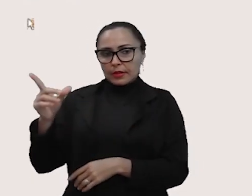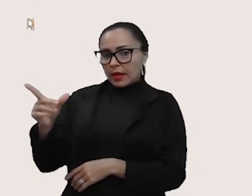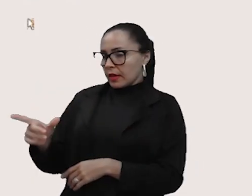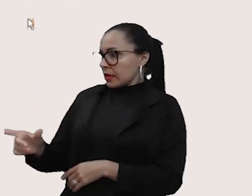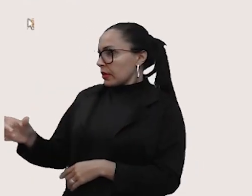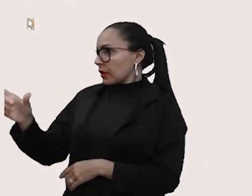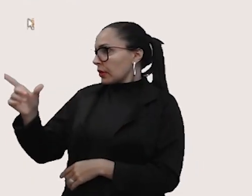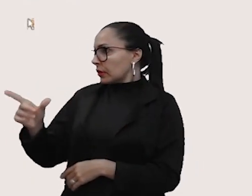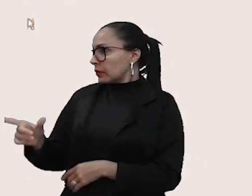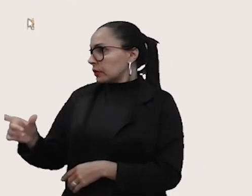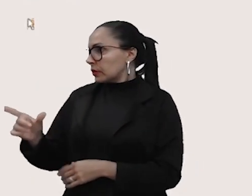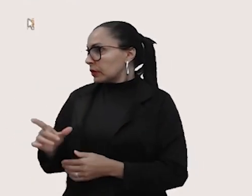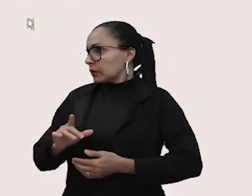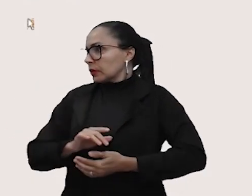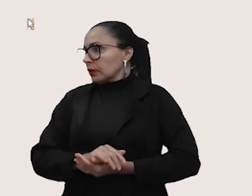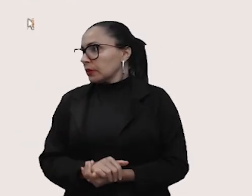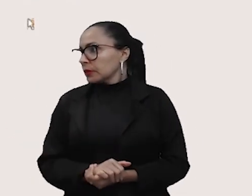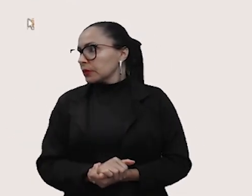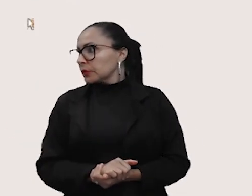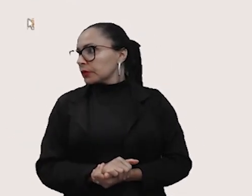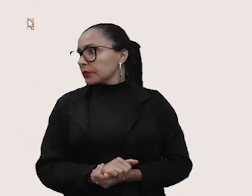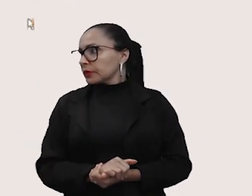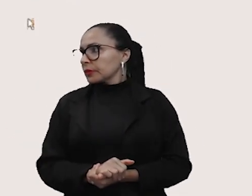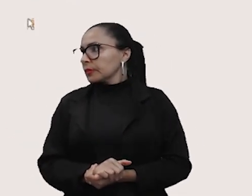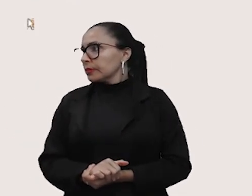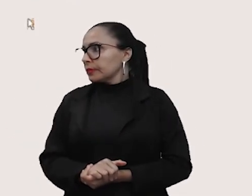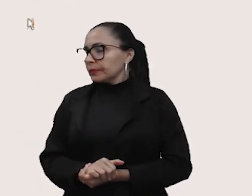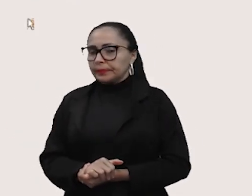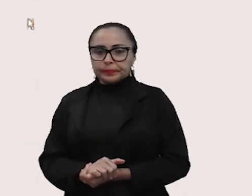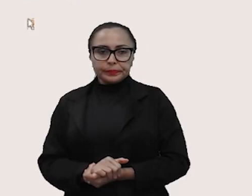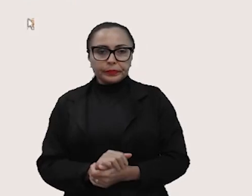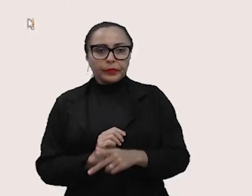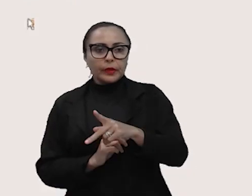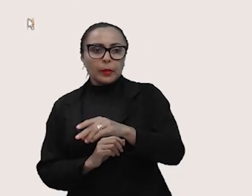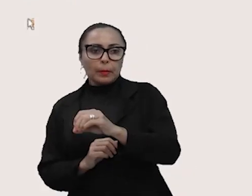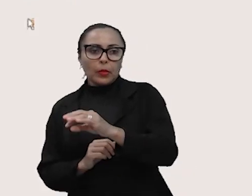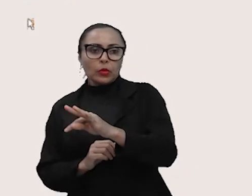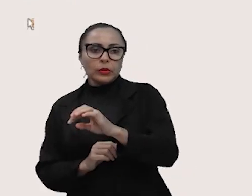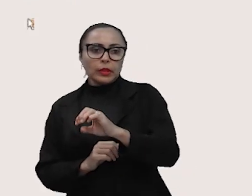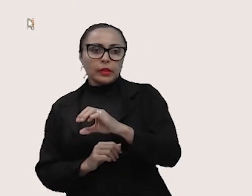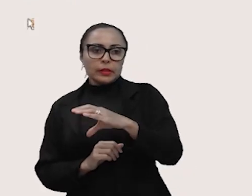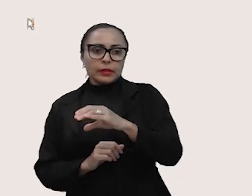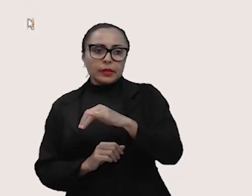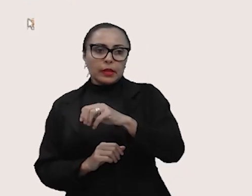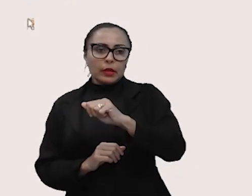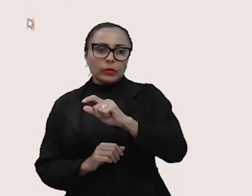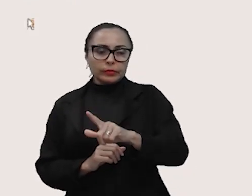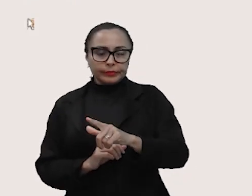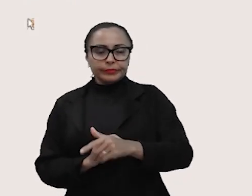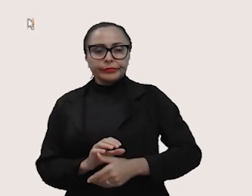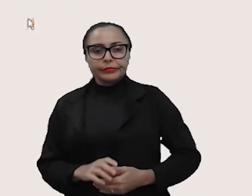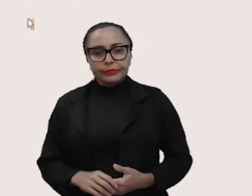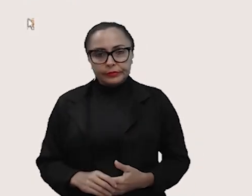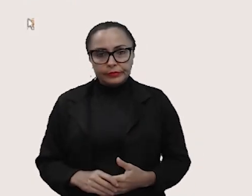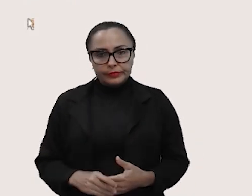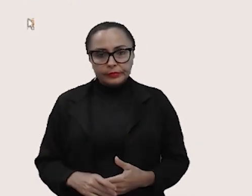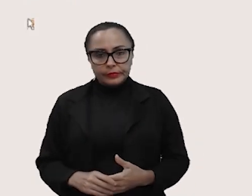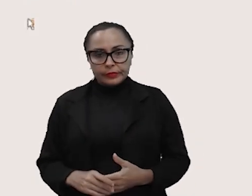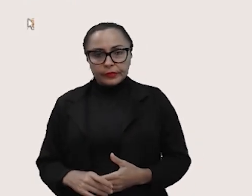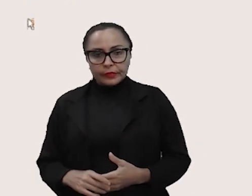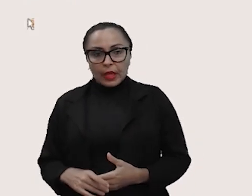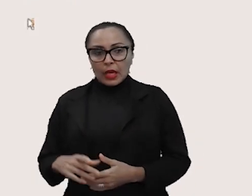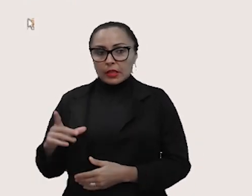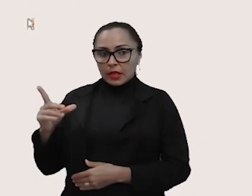e ao lado ele está colocando um potencial, não é uma DDP. Então, ele põe essa imagem que vocês estão